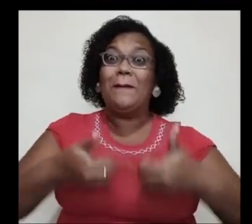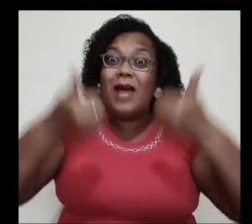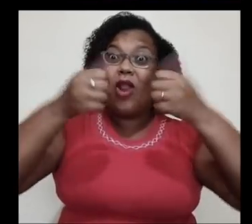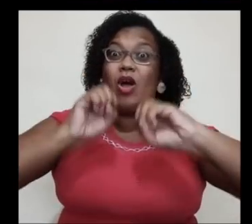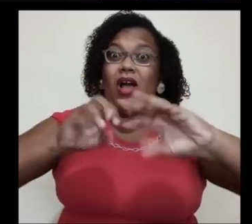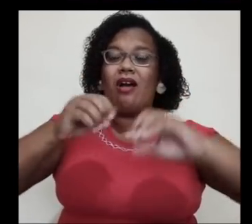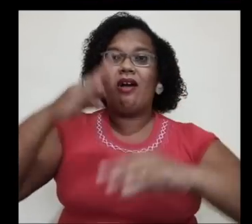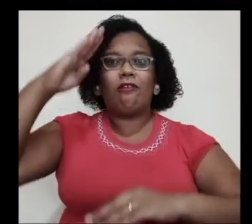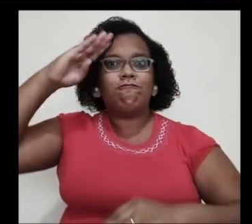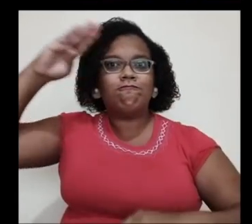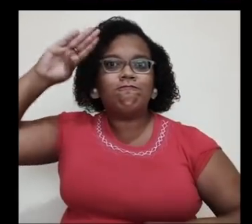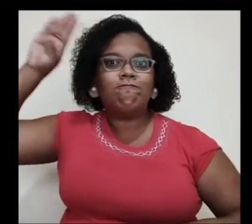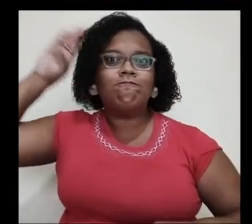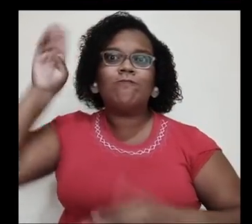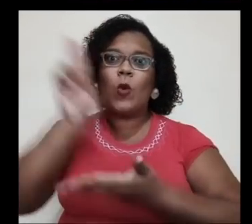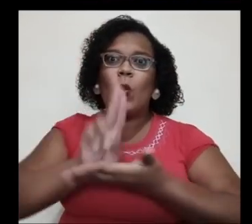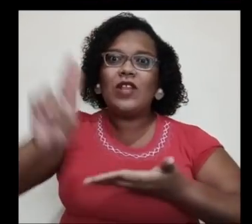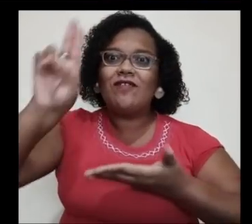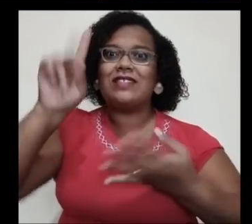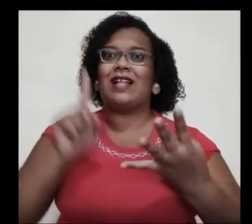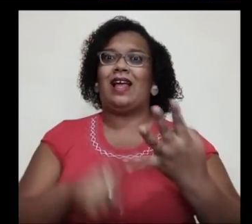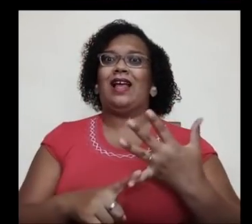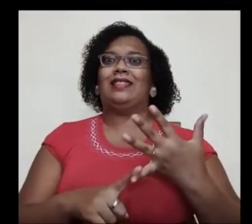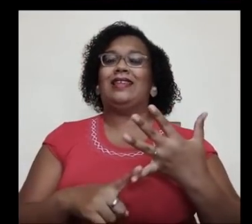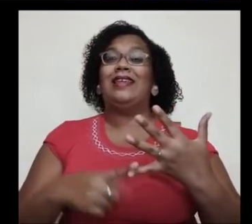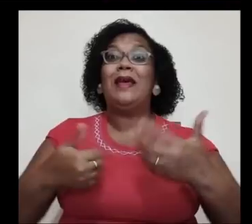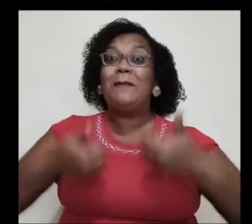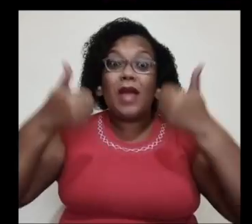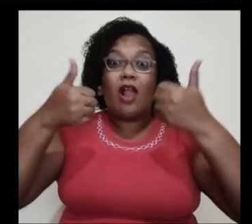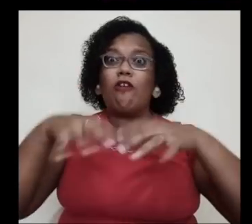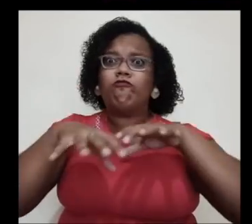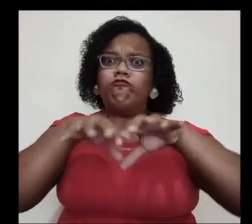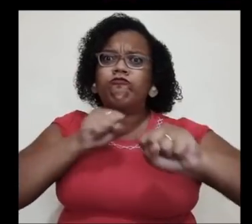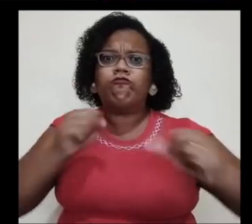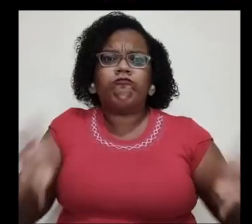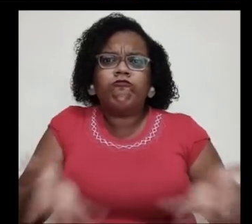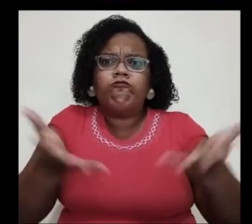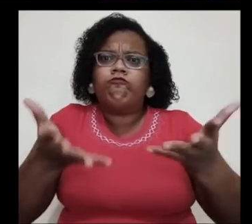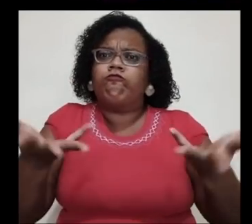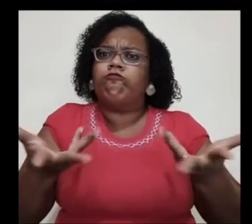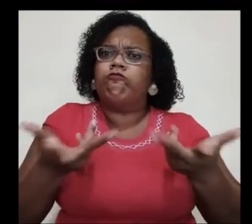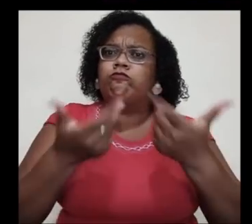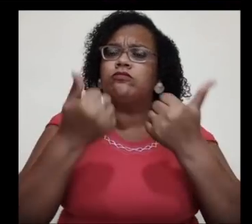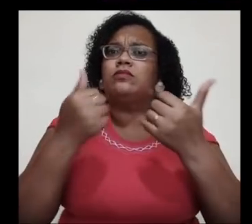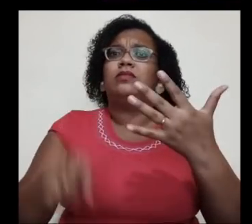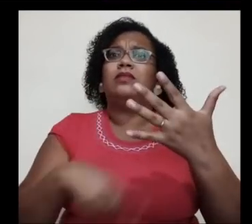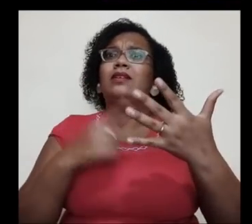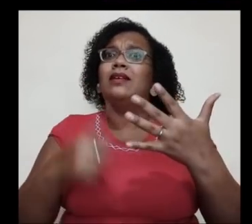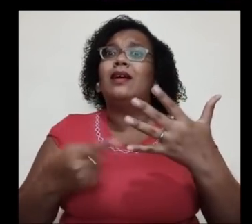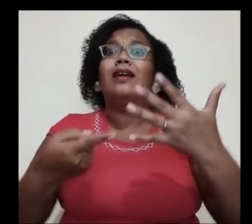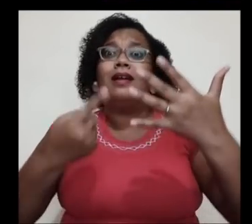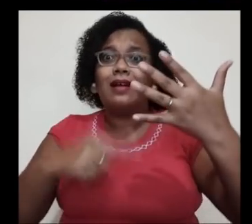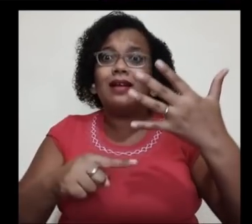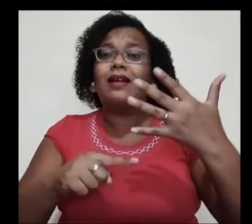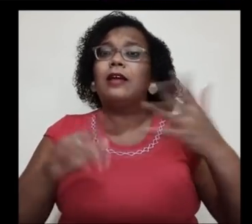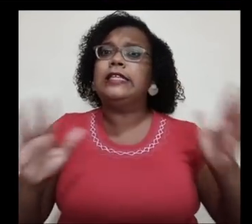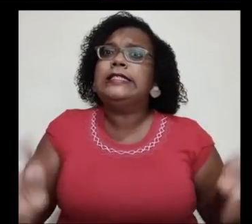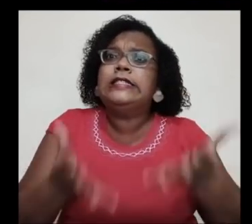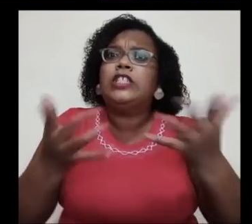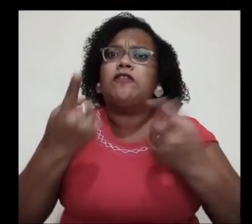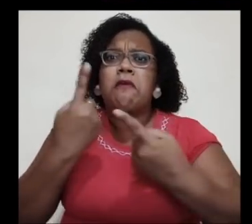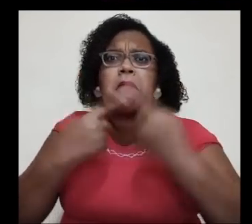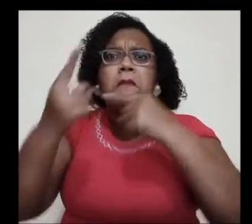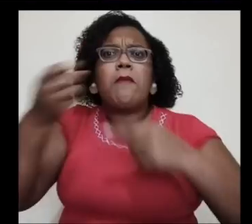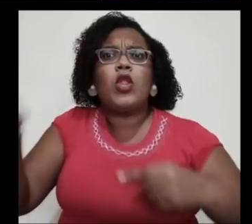qualificado, o incentivo à inovação nas pequenas e médias empresas, políticas, portanto, continuadas e crescentes